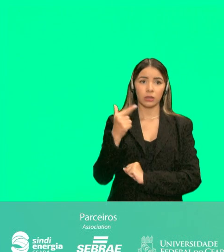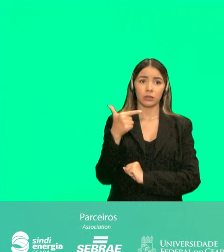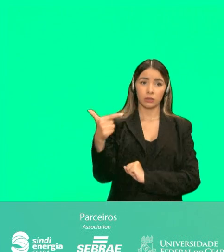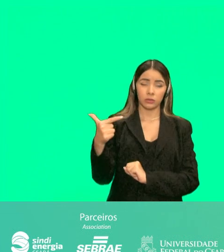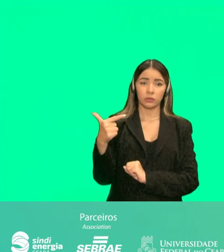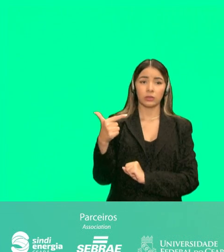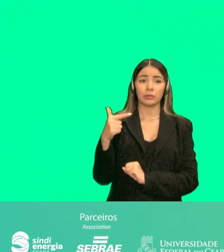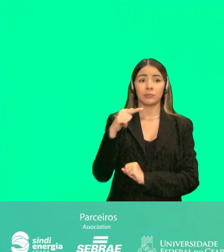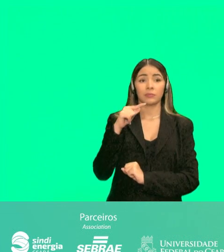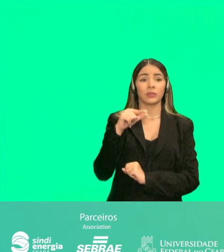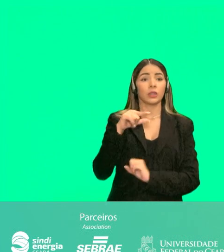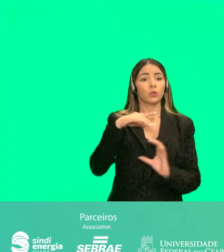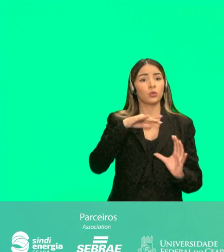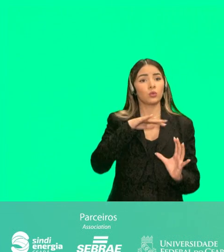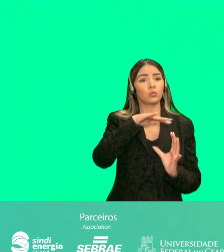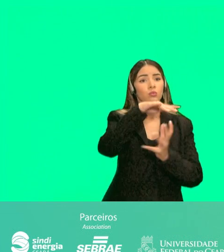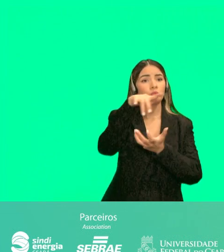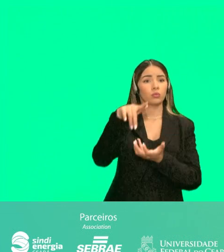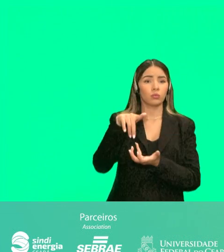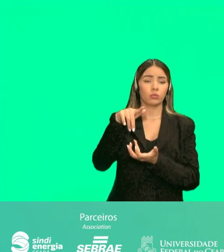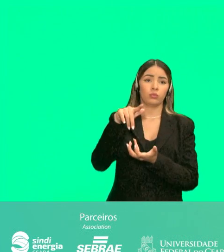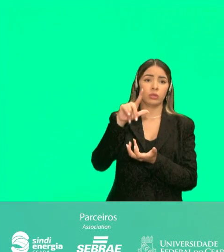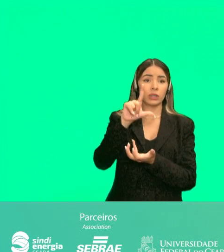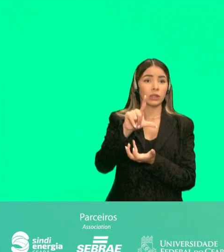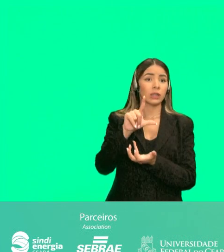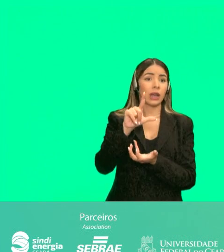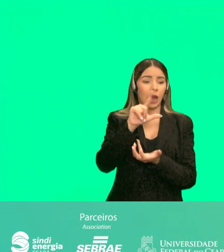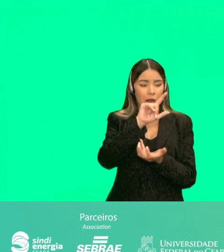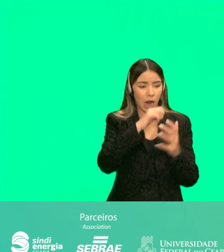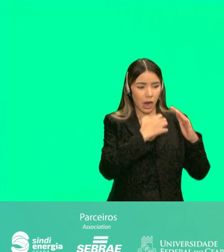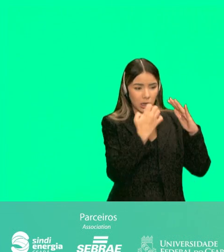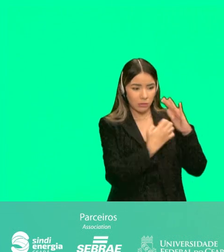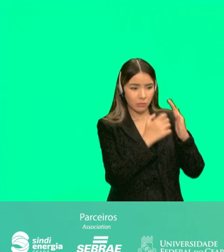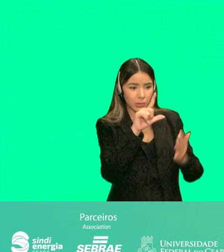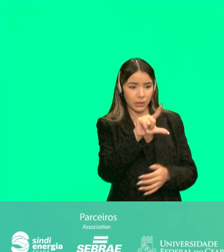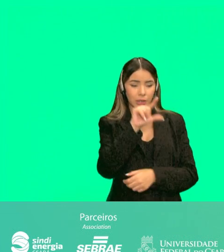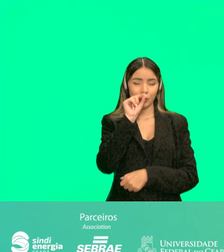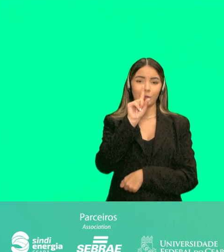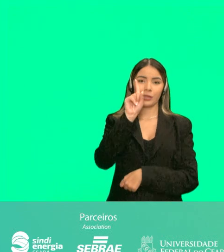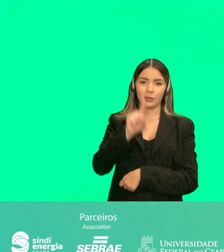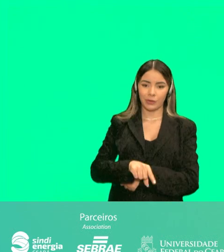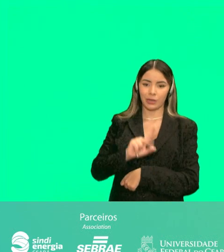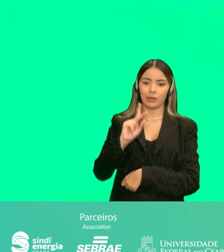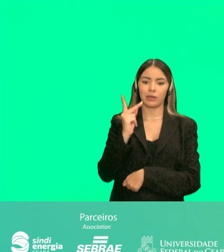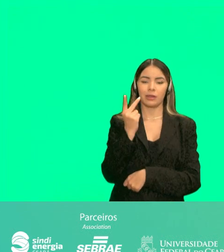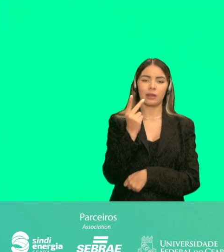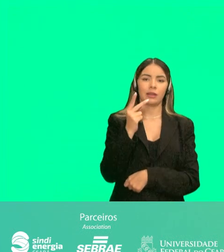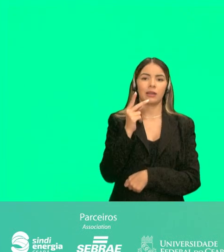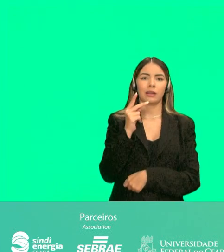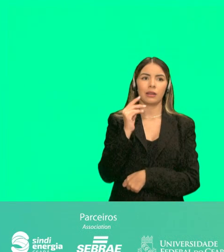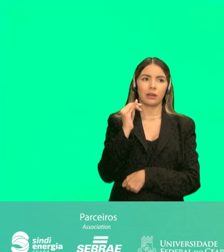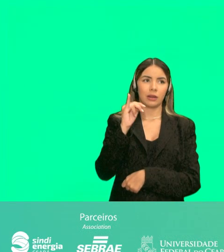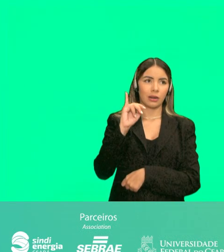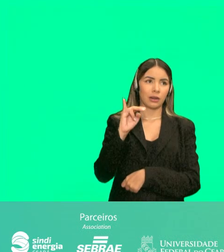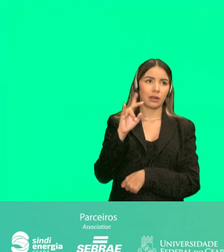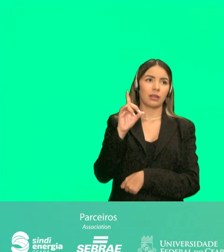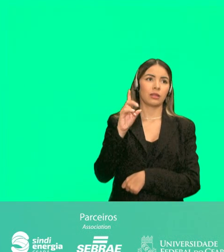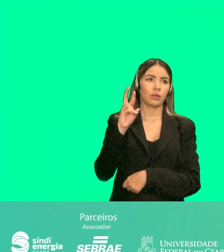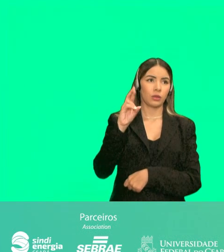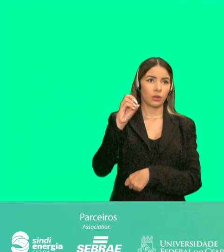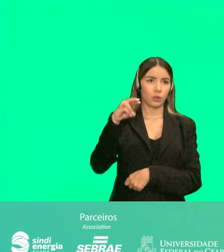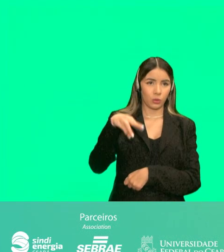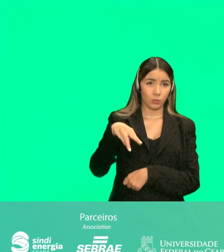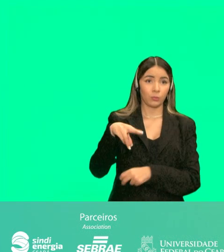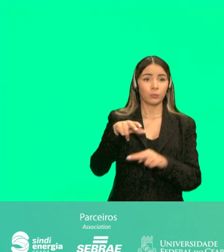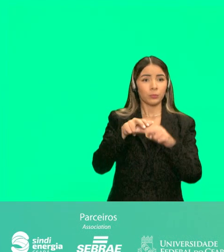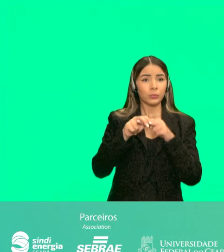empresa escolhida no mundo foi a Hydron, With this, a tecnologia no portfólio da Alemanha. we Com isso, passed through a all gente the value